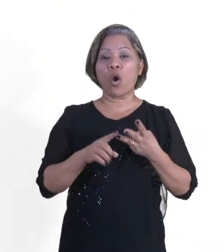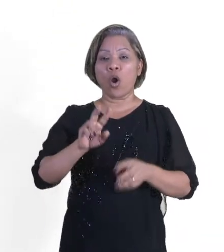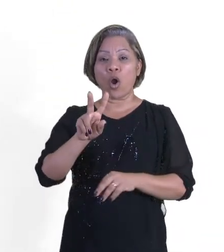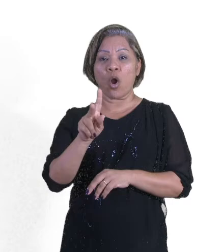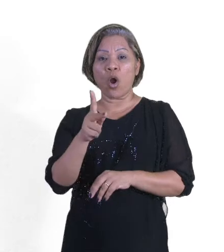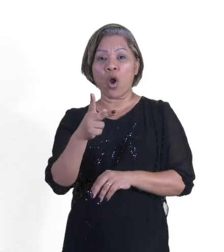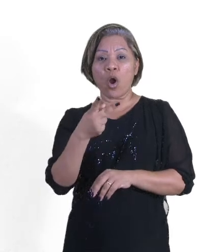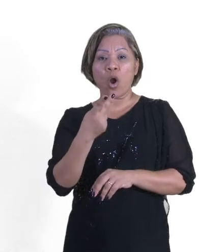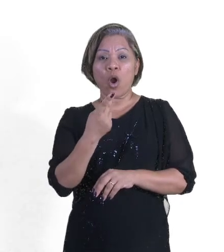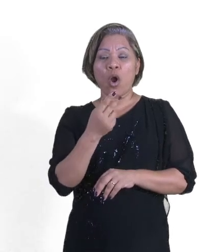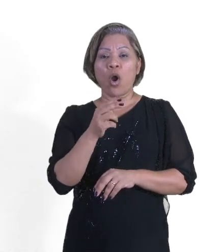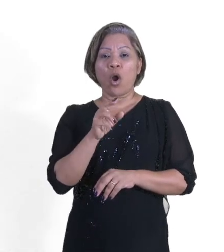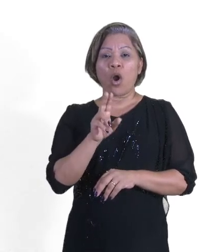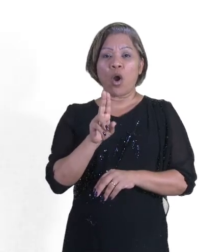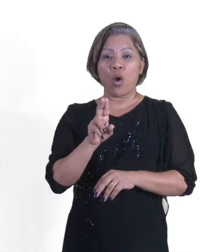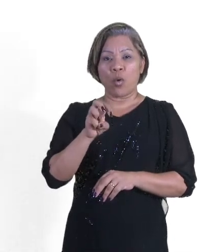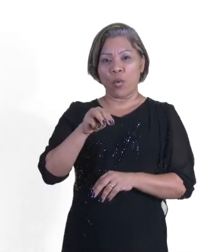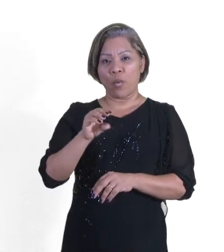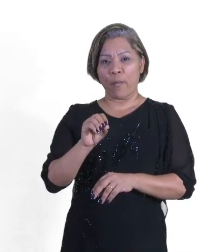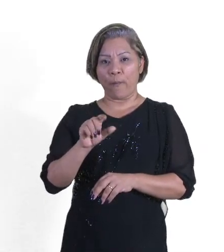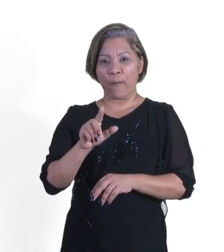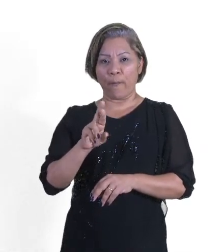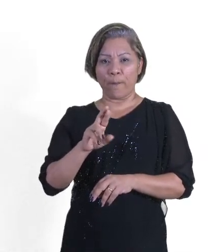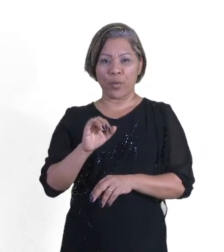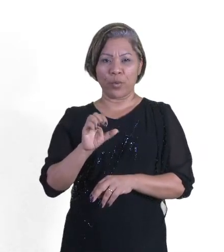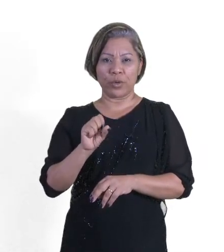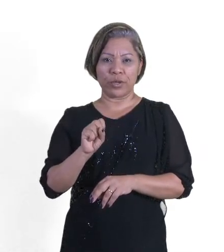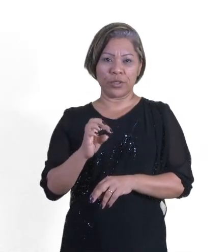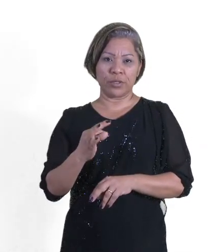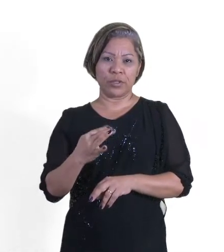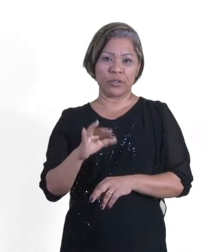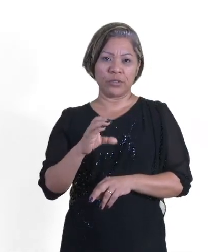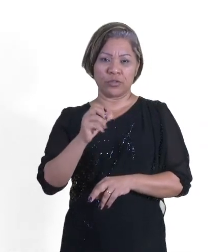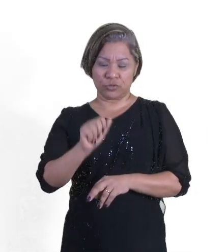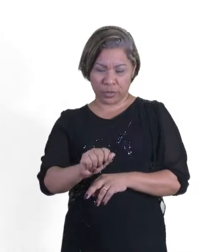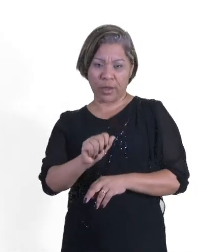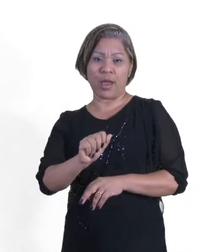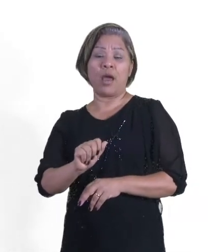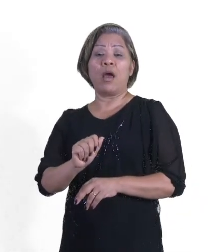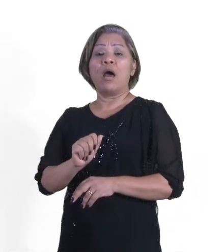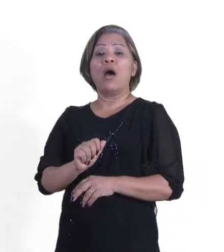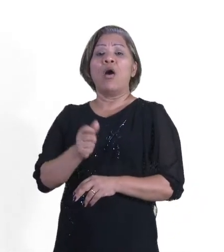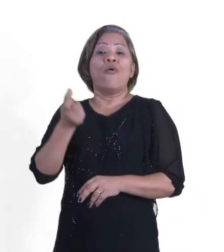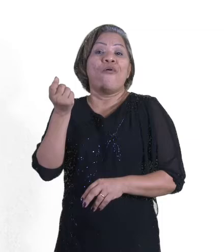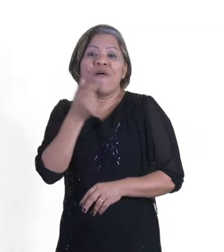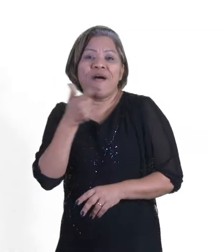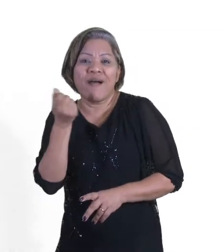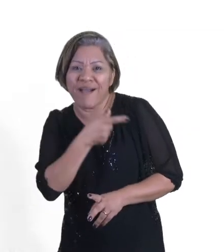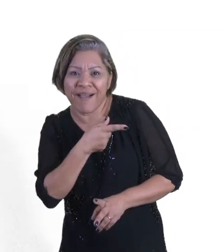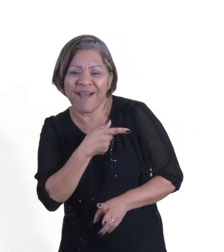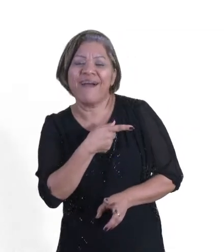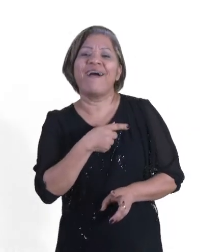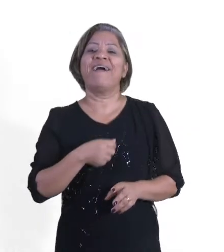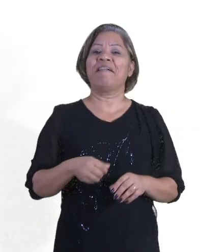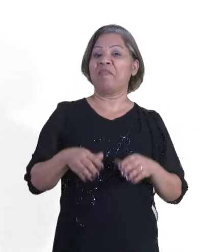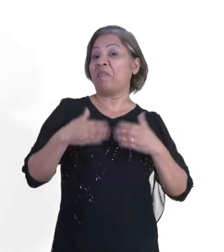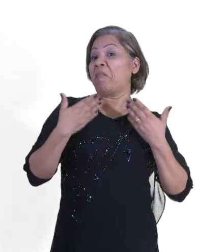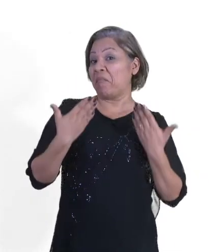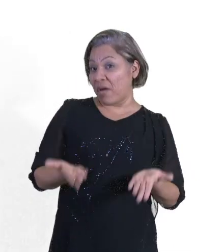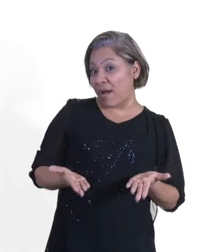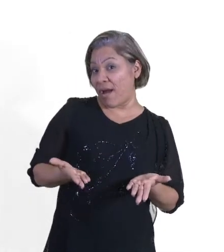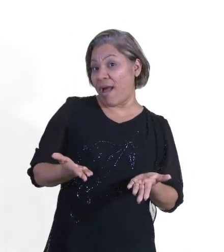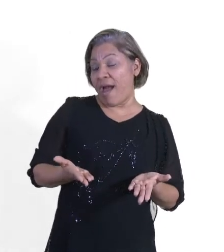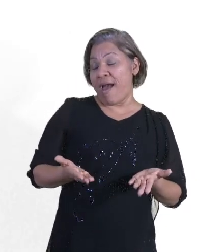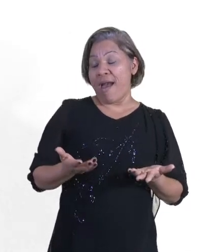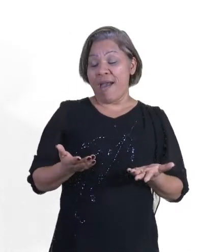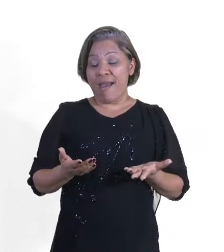humorística. Olha só, crônica humorística, como o próprio nome já diz, já define, ela é voltada para o